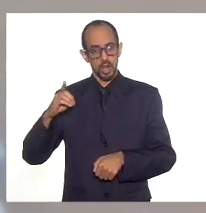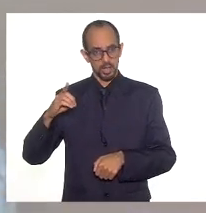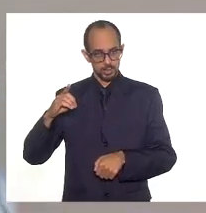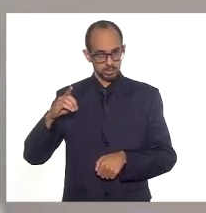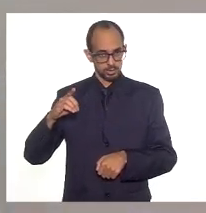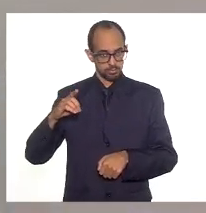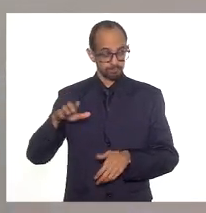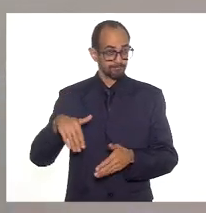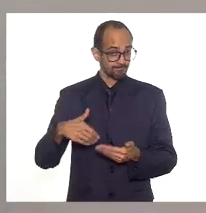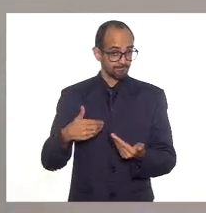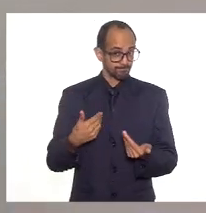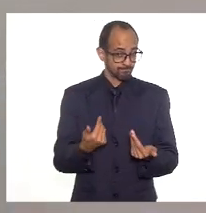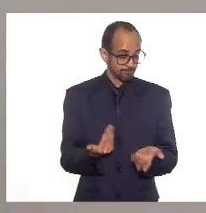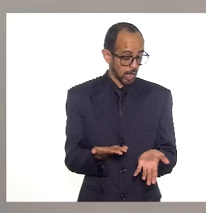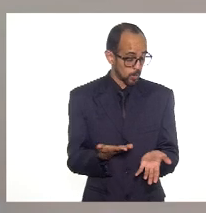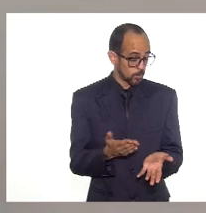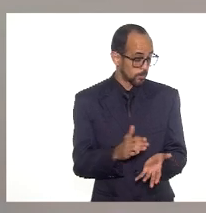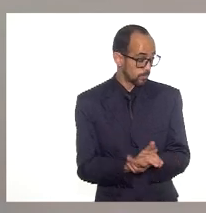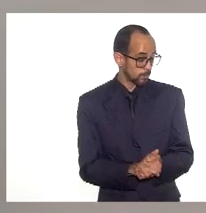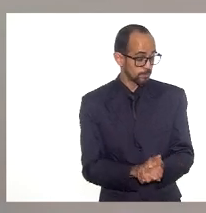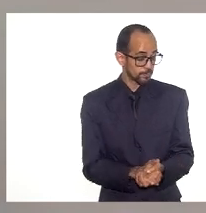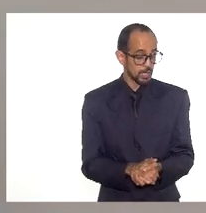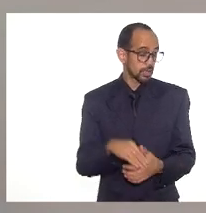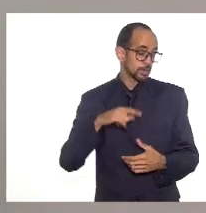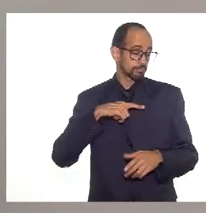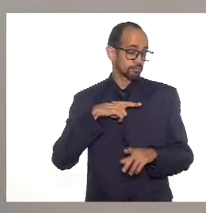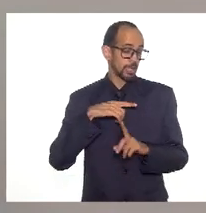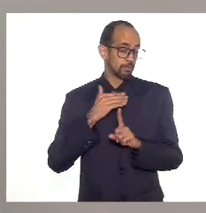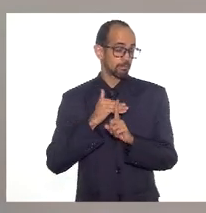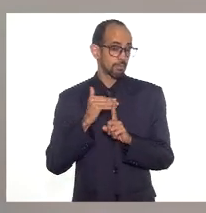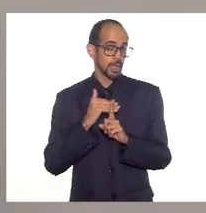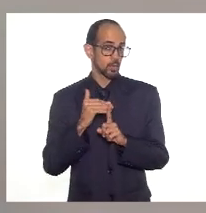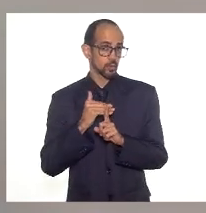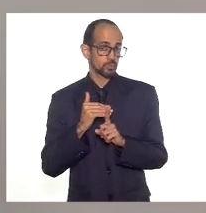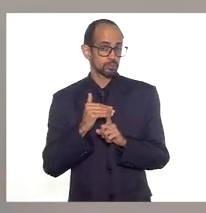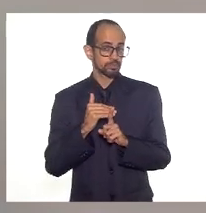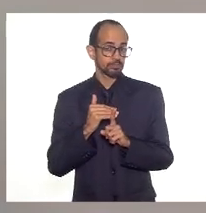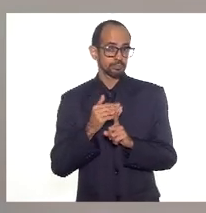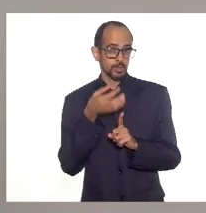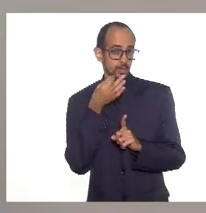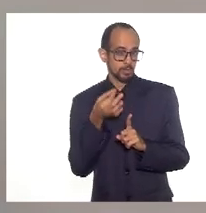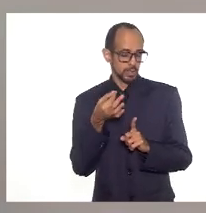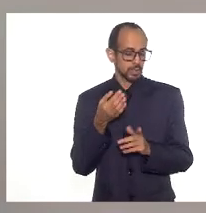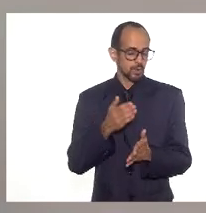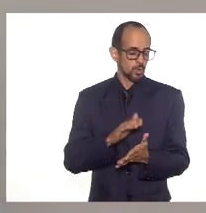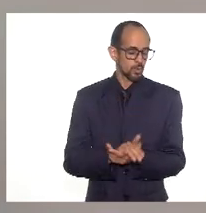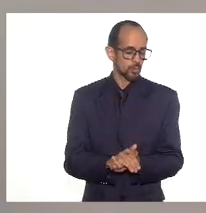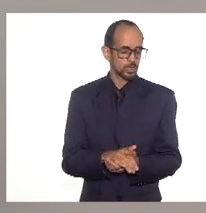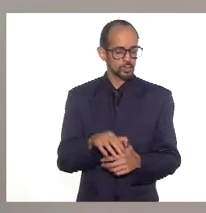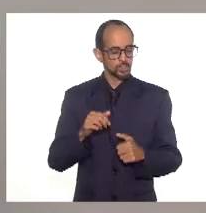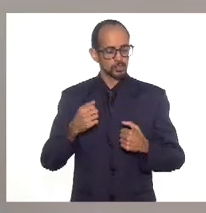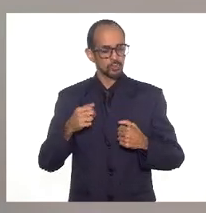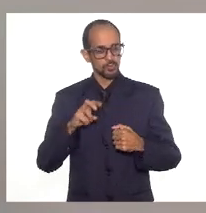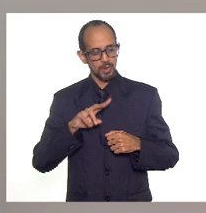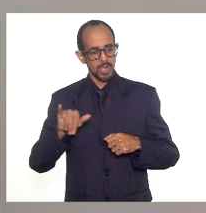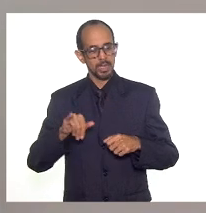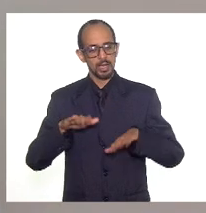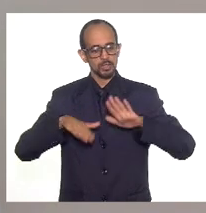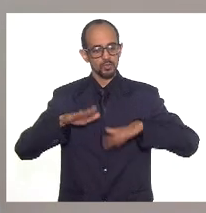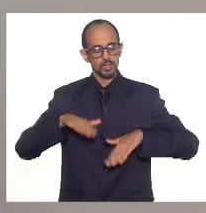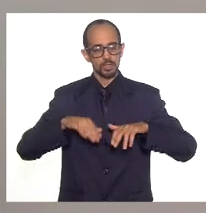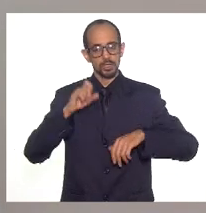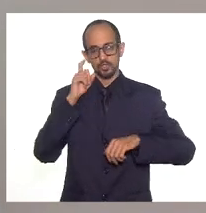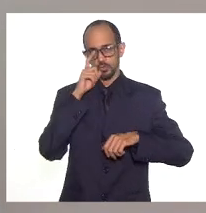dizer, eu acho que essa é uma discussão mais geral e que a gente vai ter dificuldade de